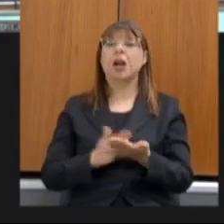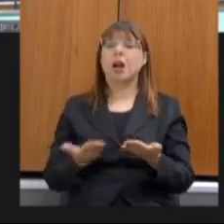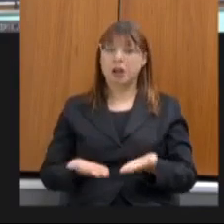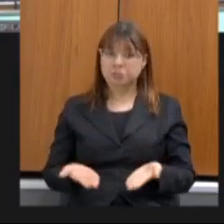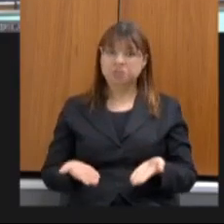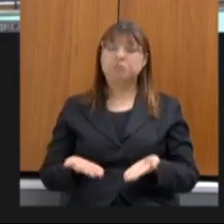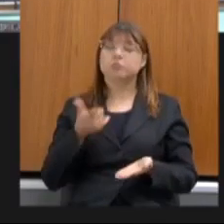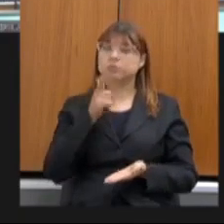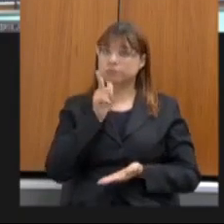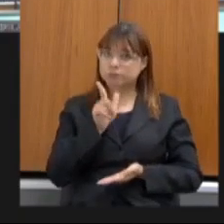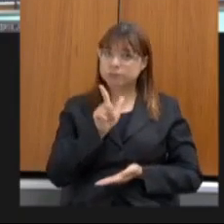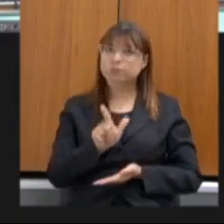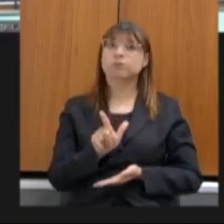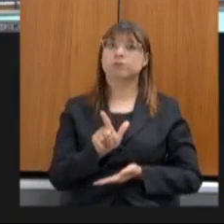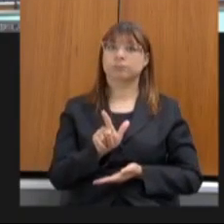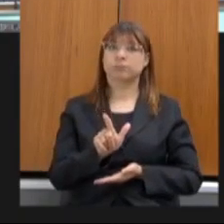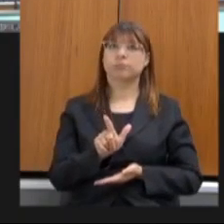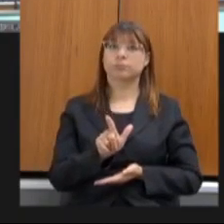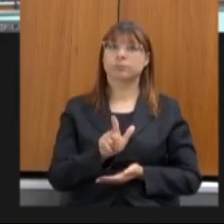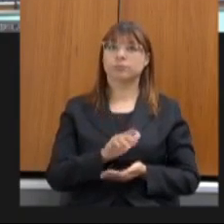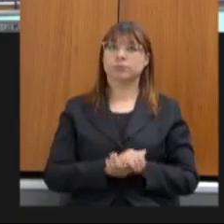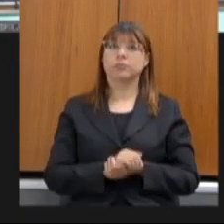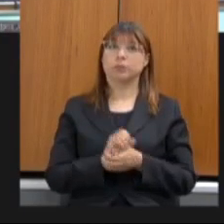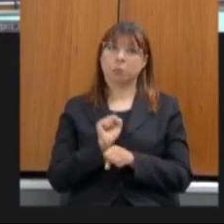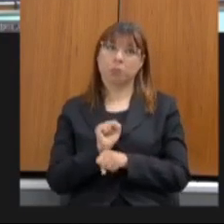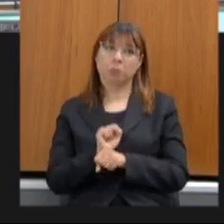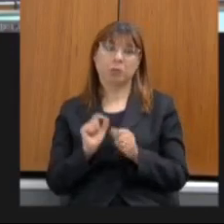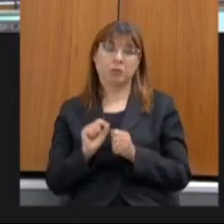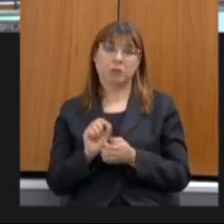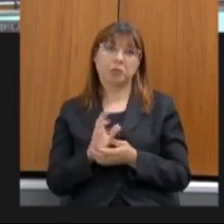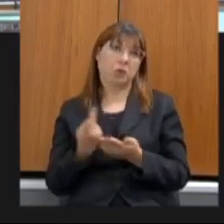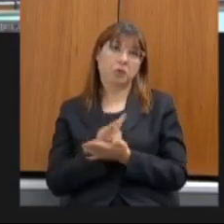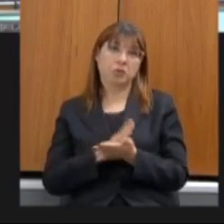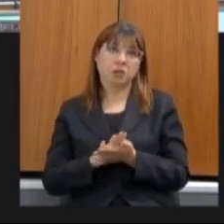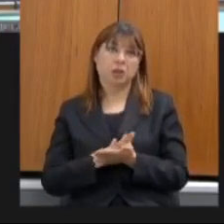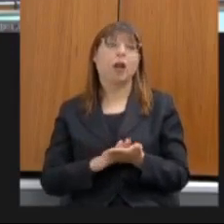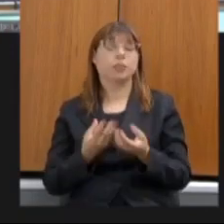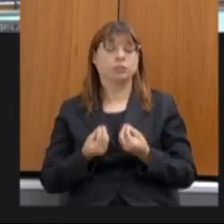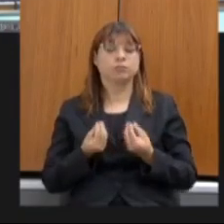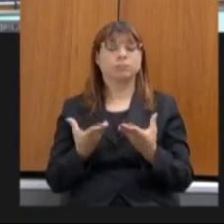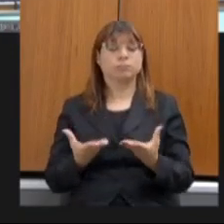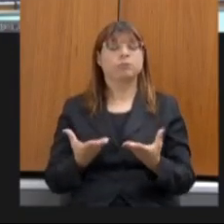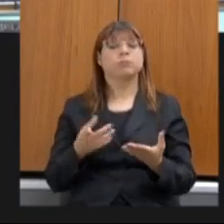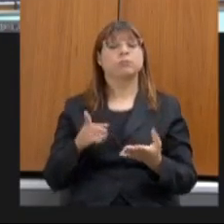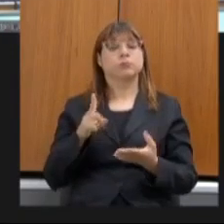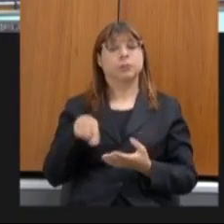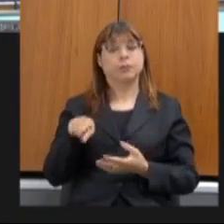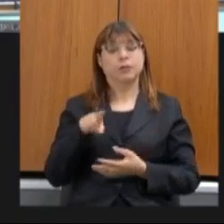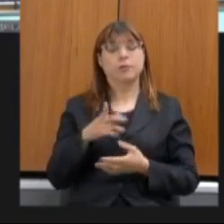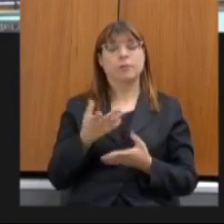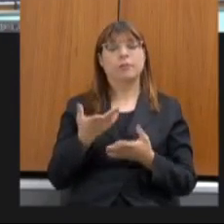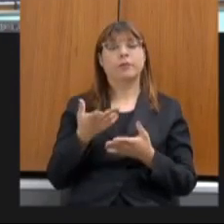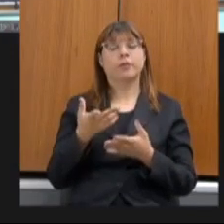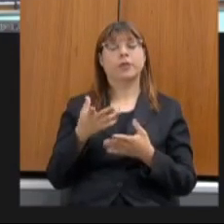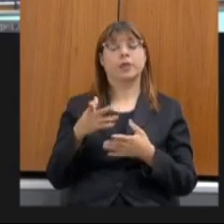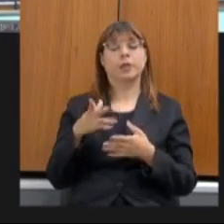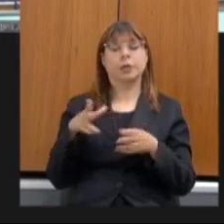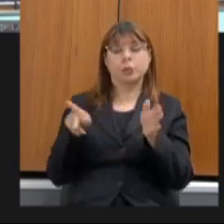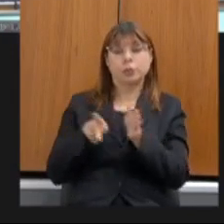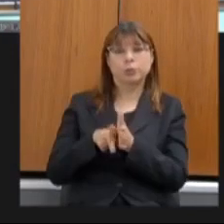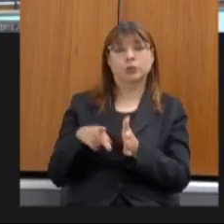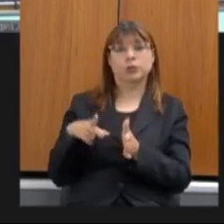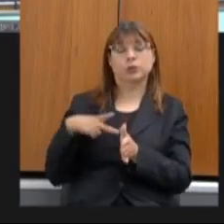agora conseguimos sair dessa inércia e conseguimos gerar a dignidade da propriedade privada para